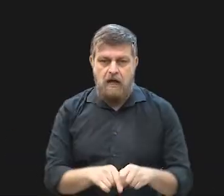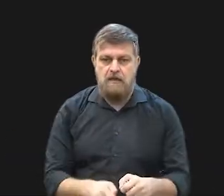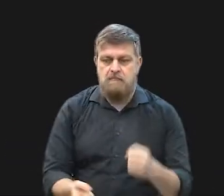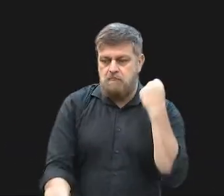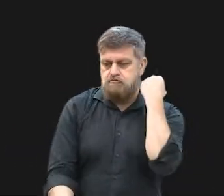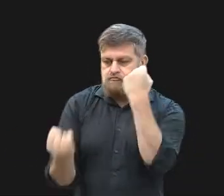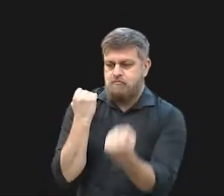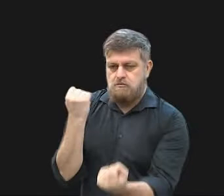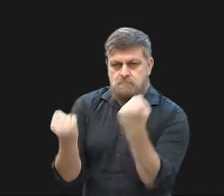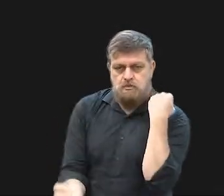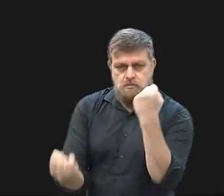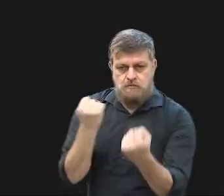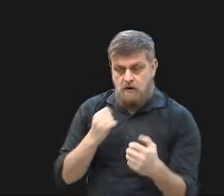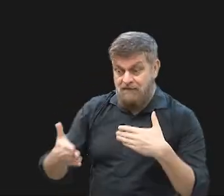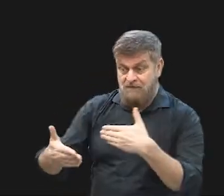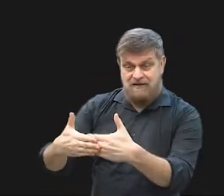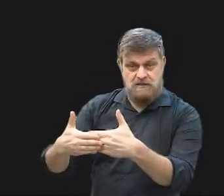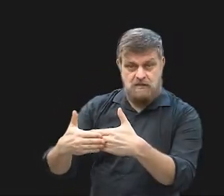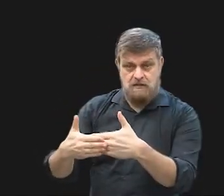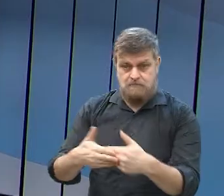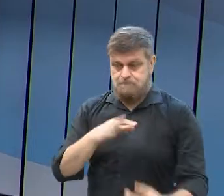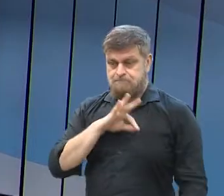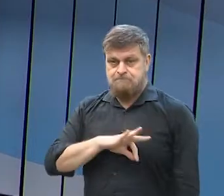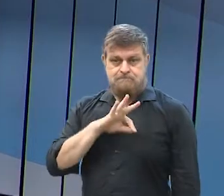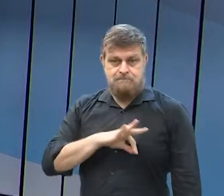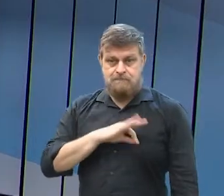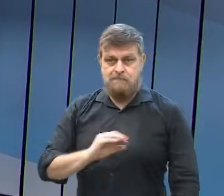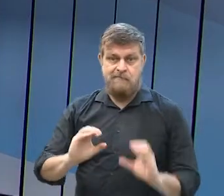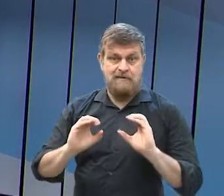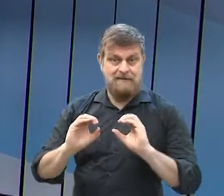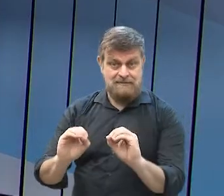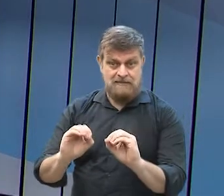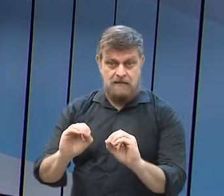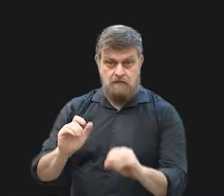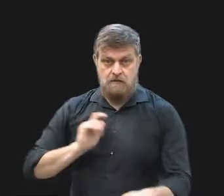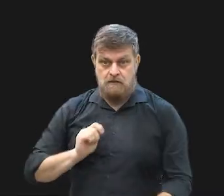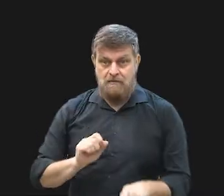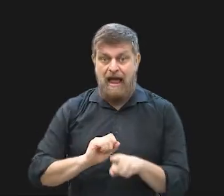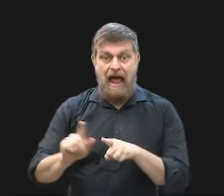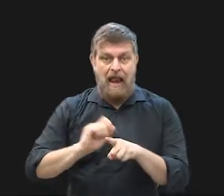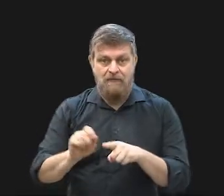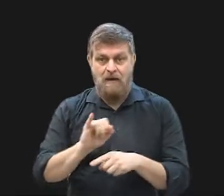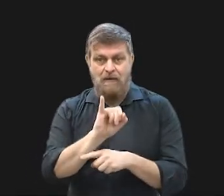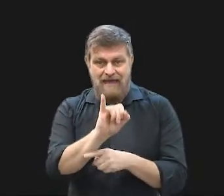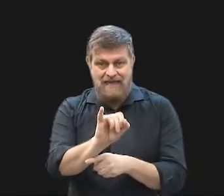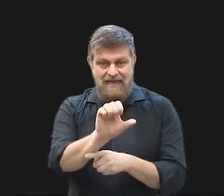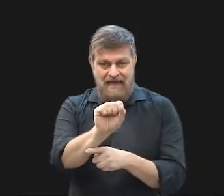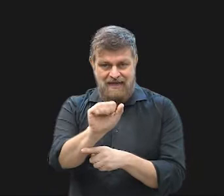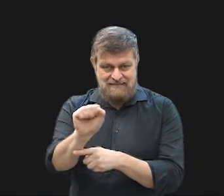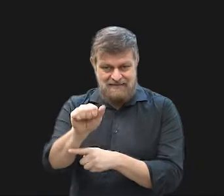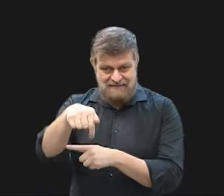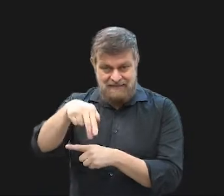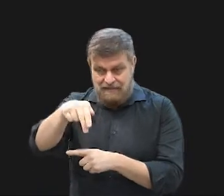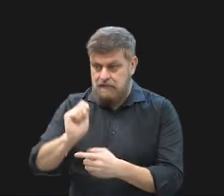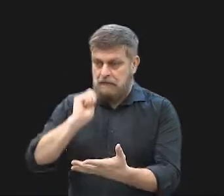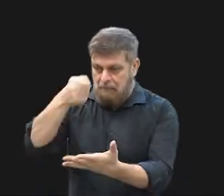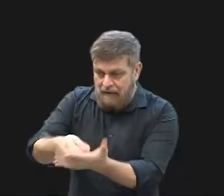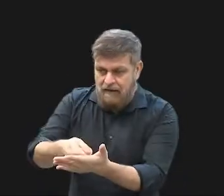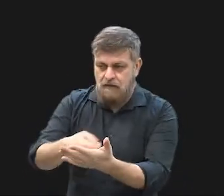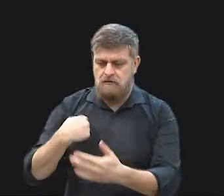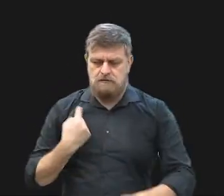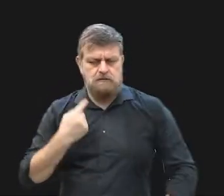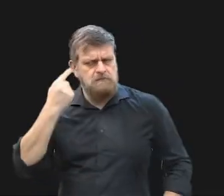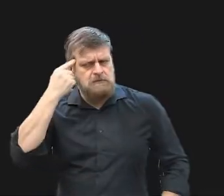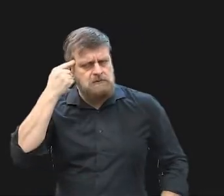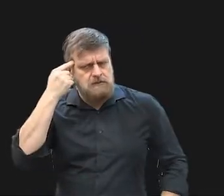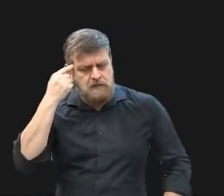estava fechada, certo? Sem gerar renda nenhuma e tendo que pagar o ISS. Tá? Então, o que a gente fez?